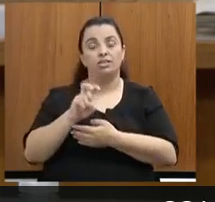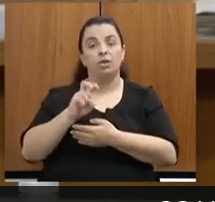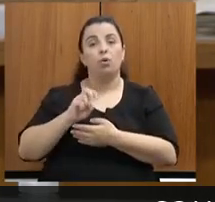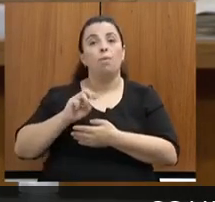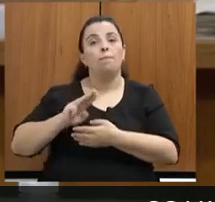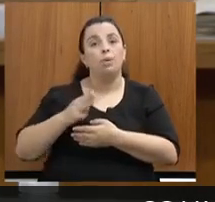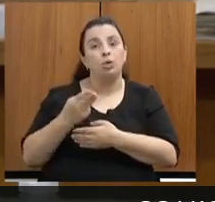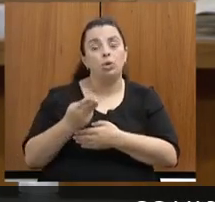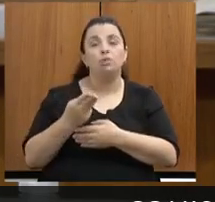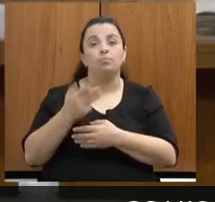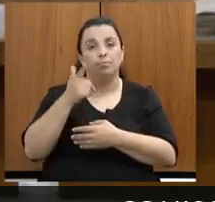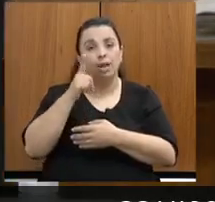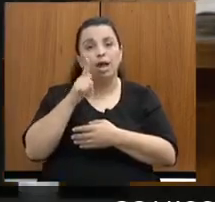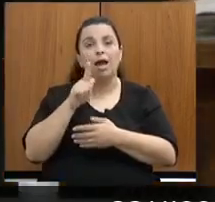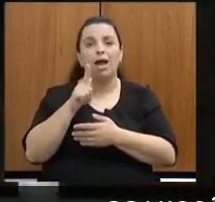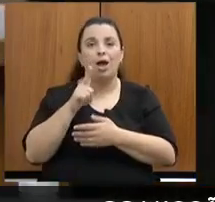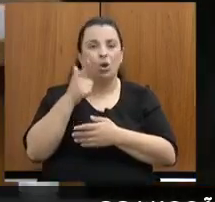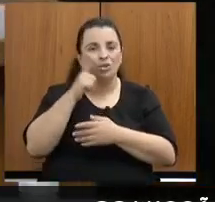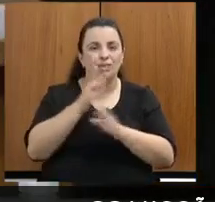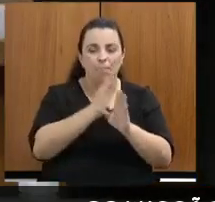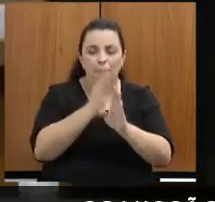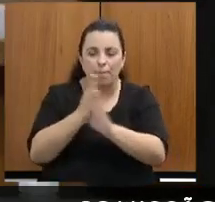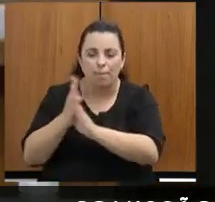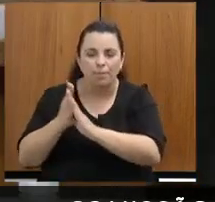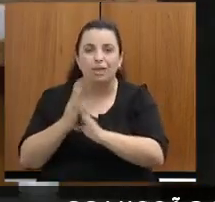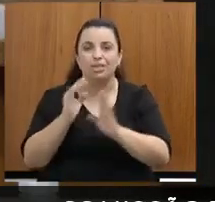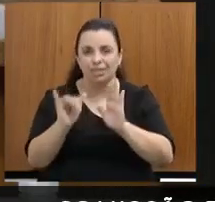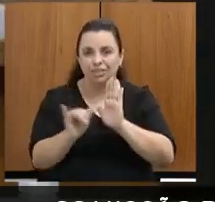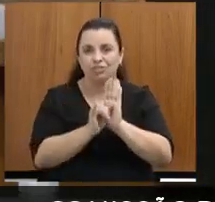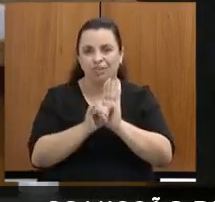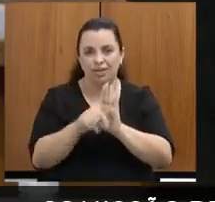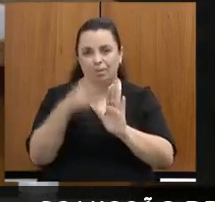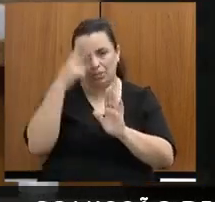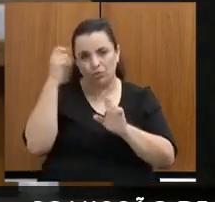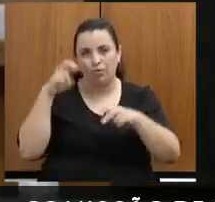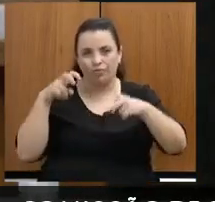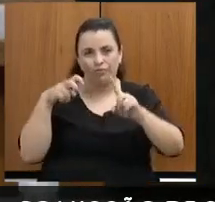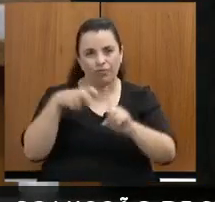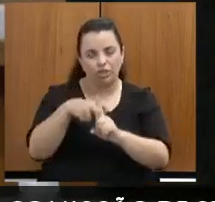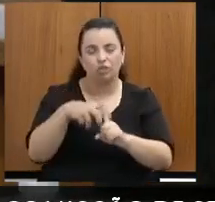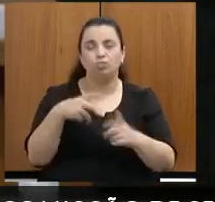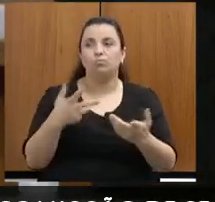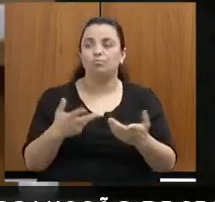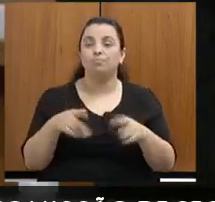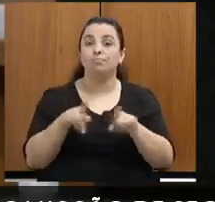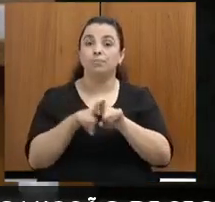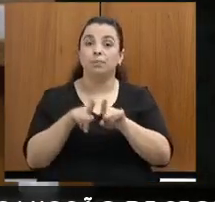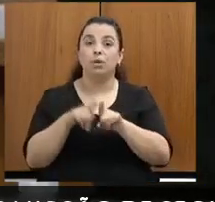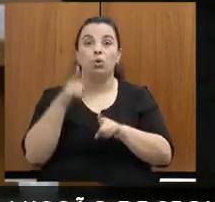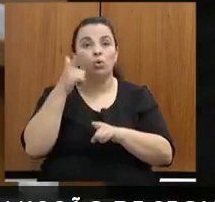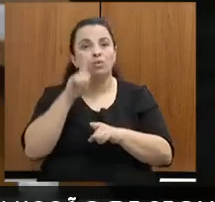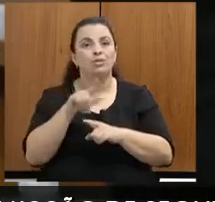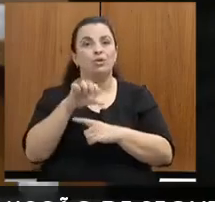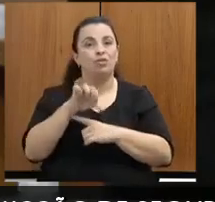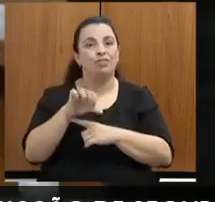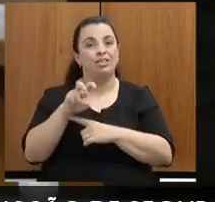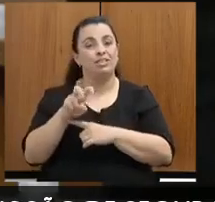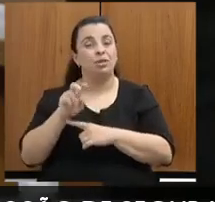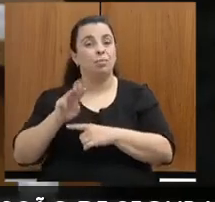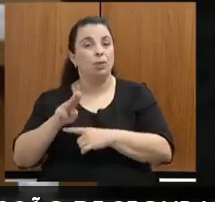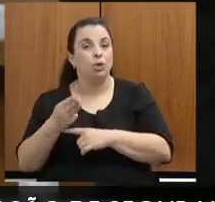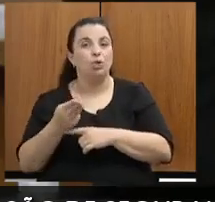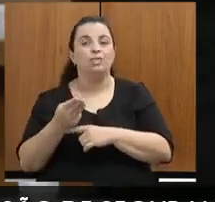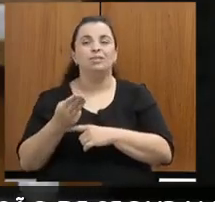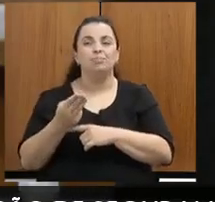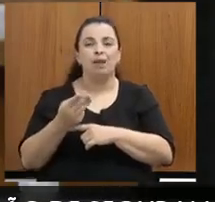nós conseguimos praticamente 50 milhões para perícia oficial e